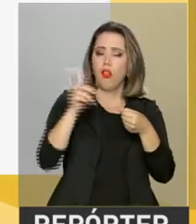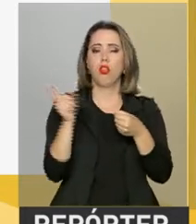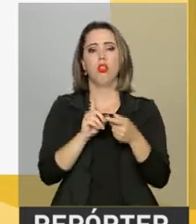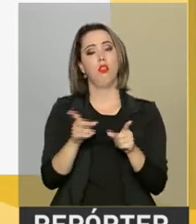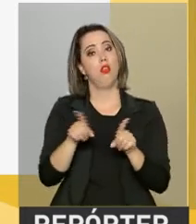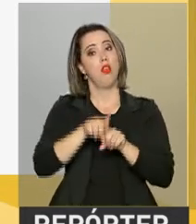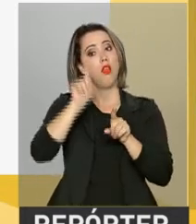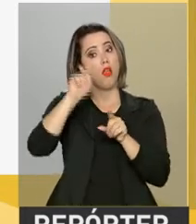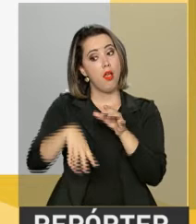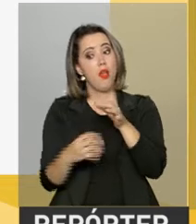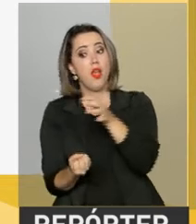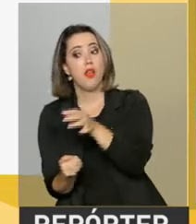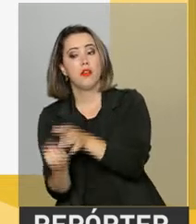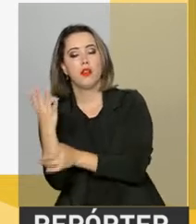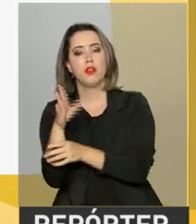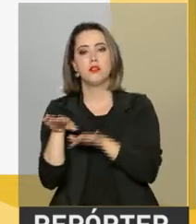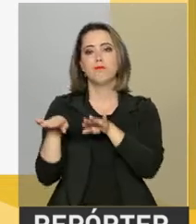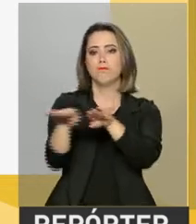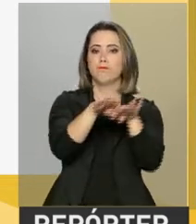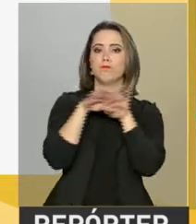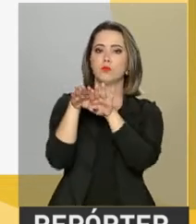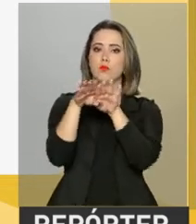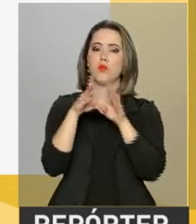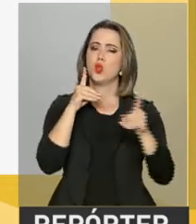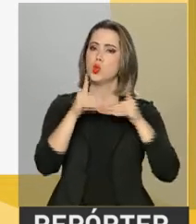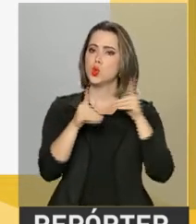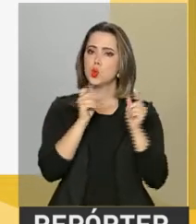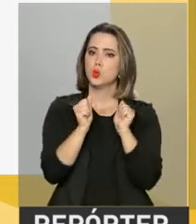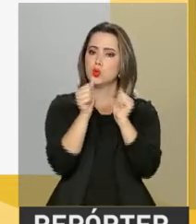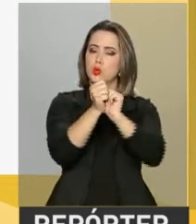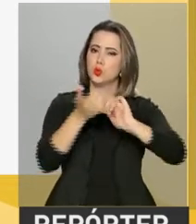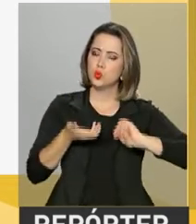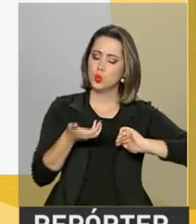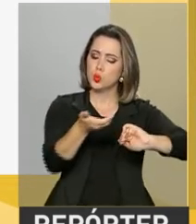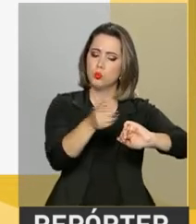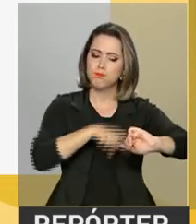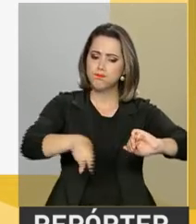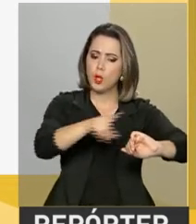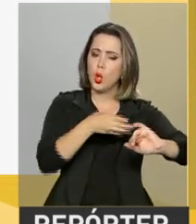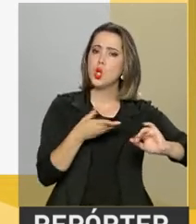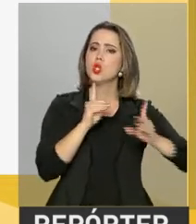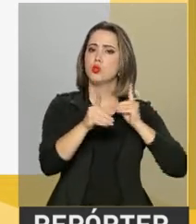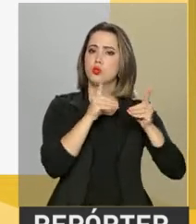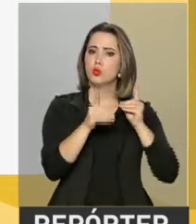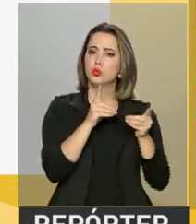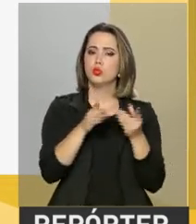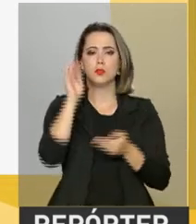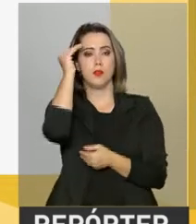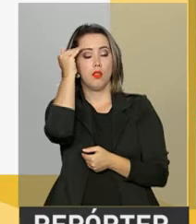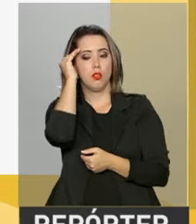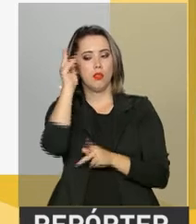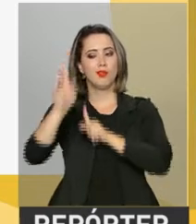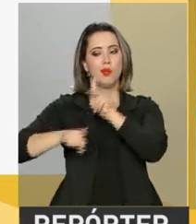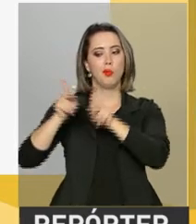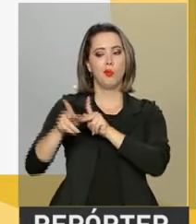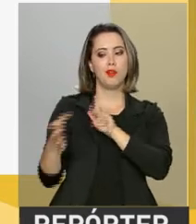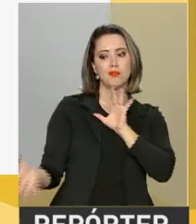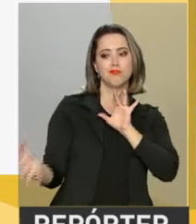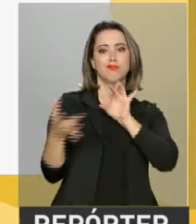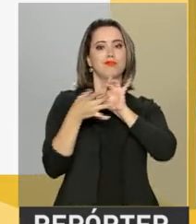que você tem que negociar com o Congresso, verificar o que é possível fazer, até onde se pode ir. Então, digo eu,